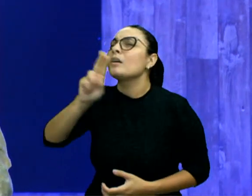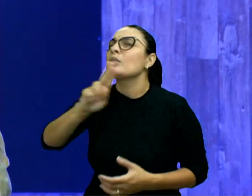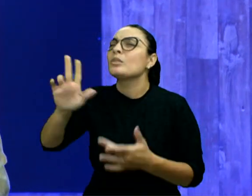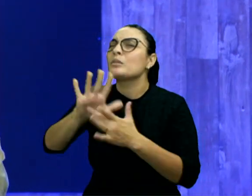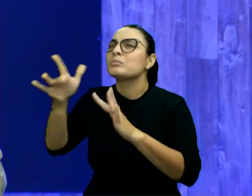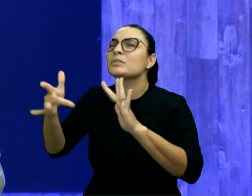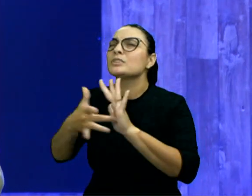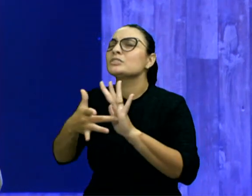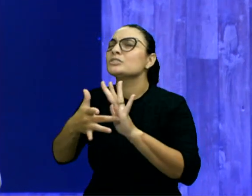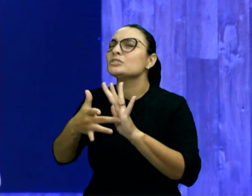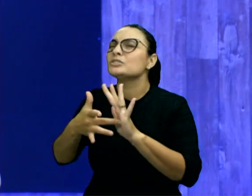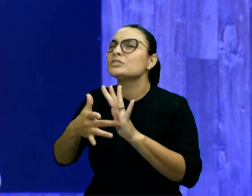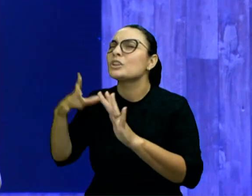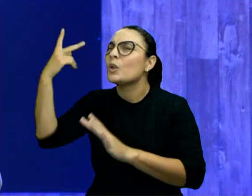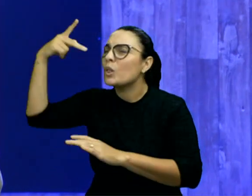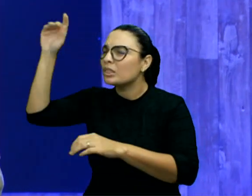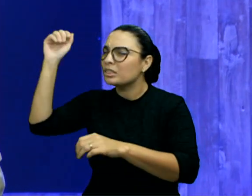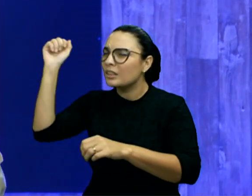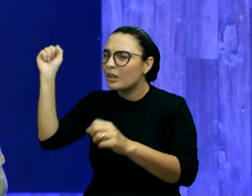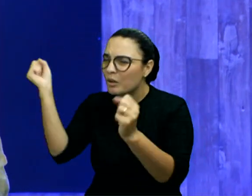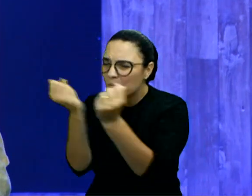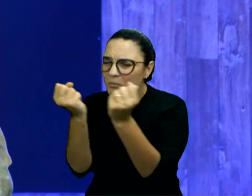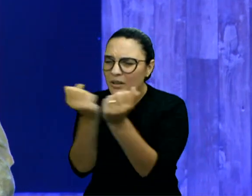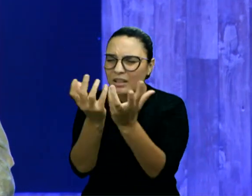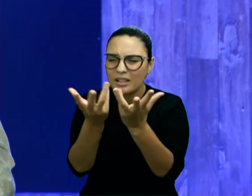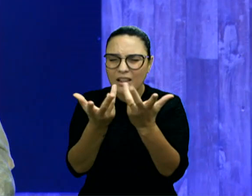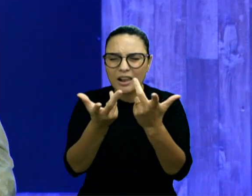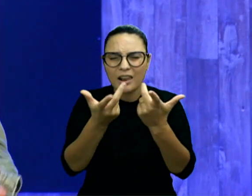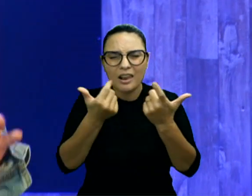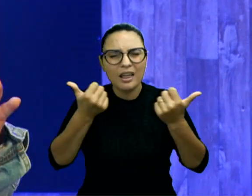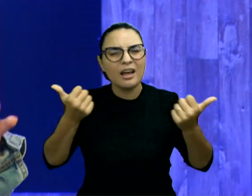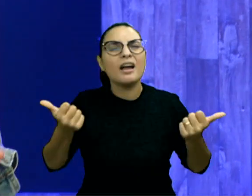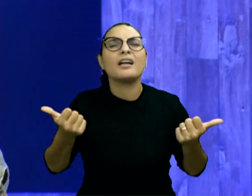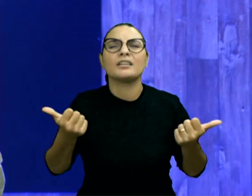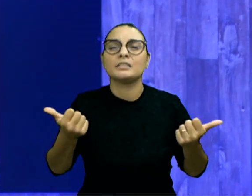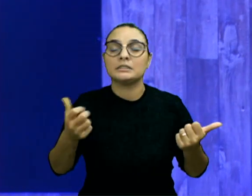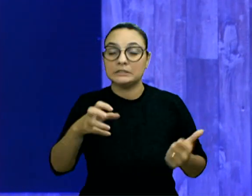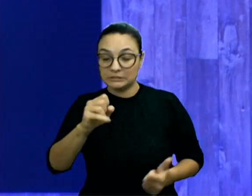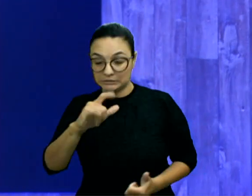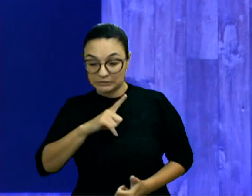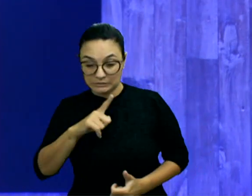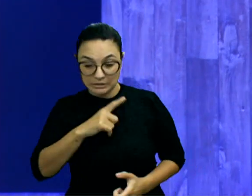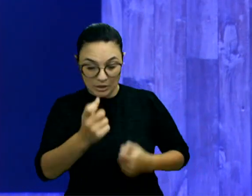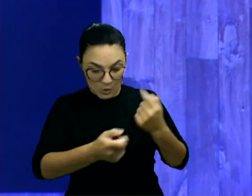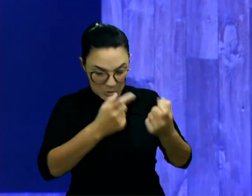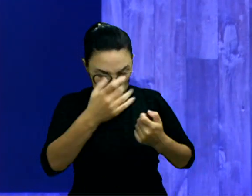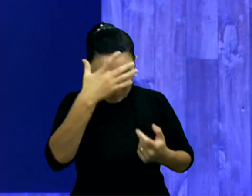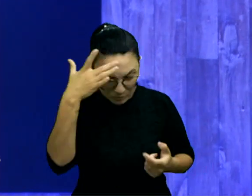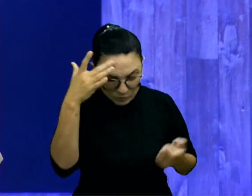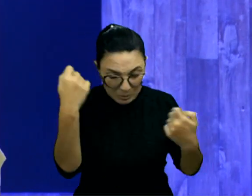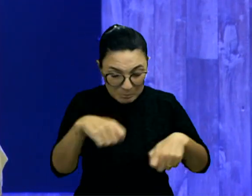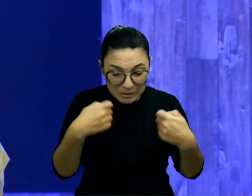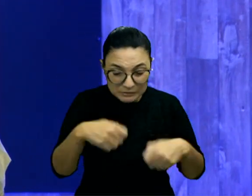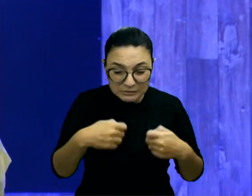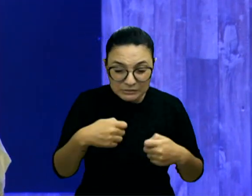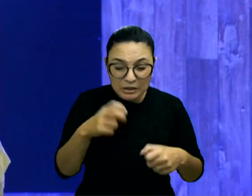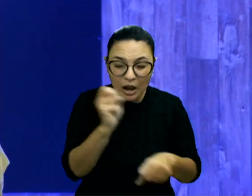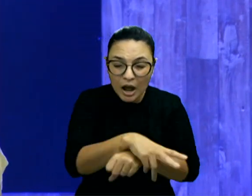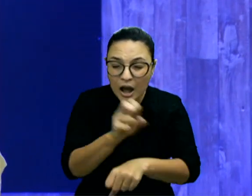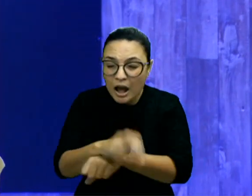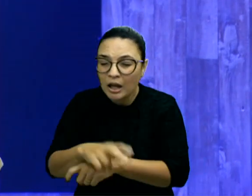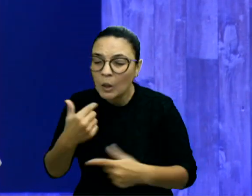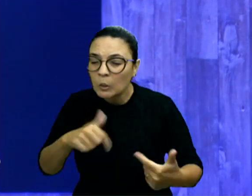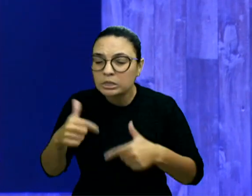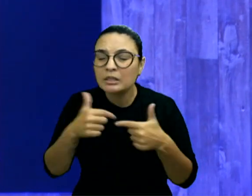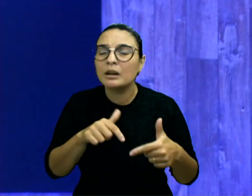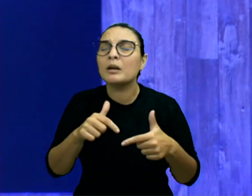Jesus, opera com sinais e maravilhas. Pai, se há vidas aqui precisando de emprego, abre as portas, abre as